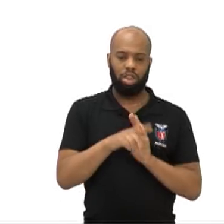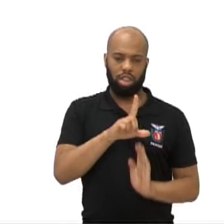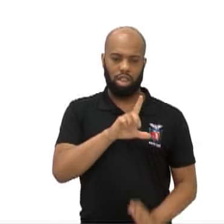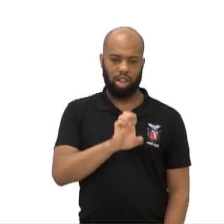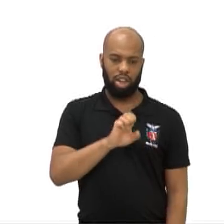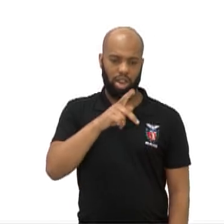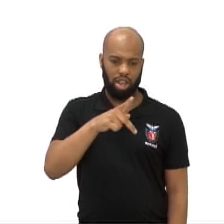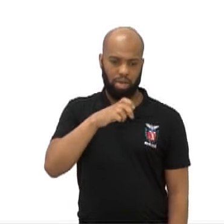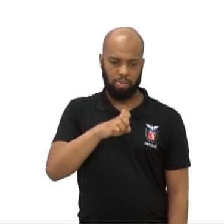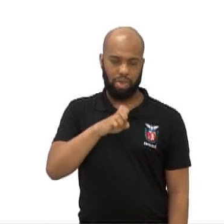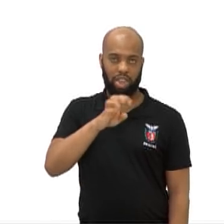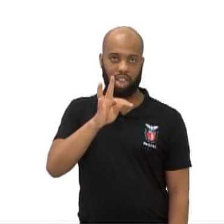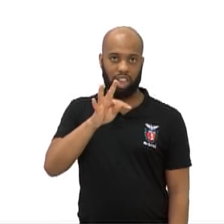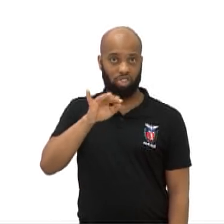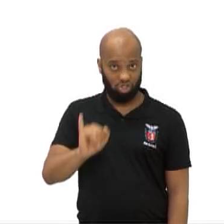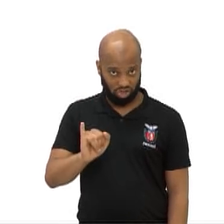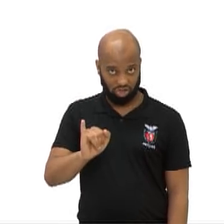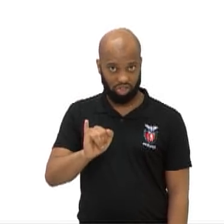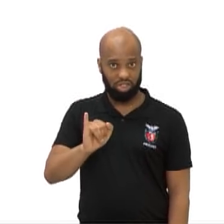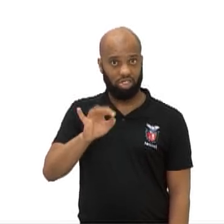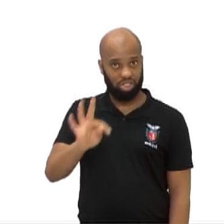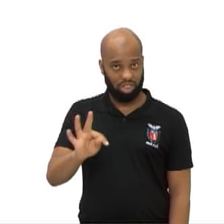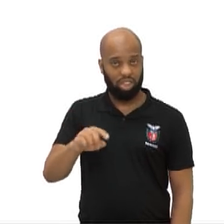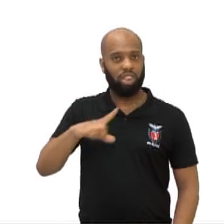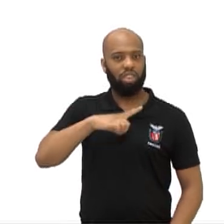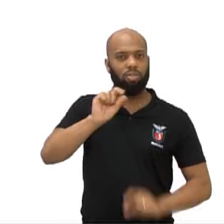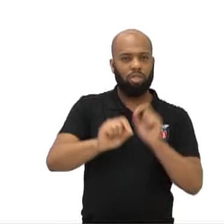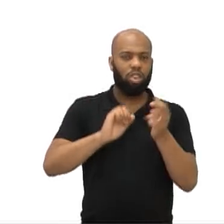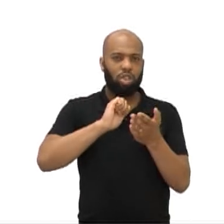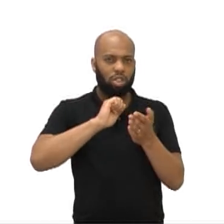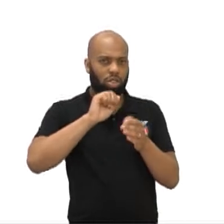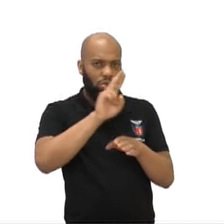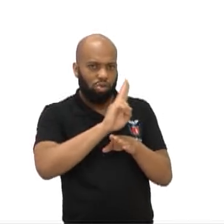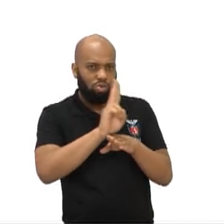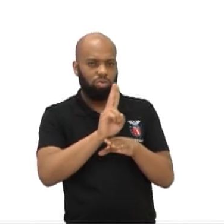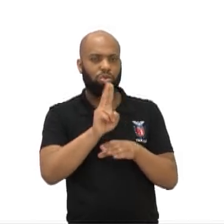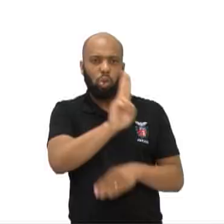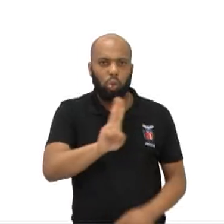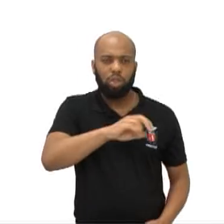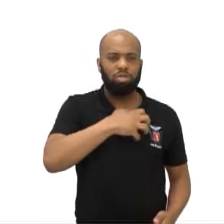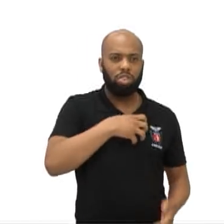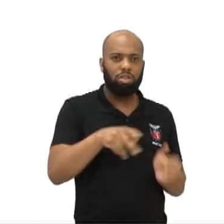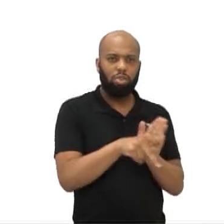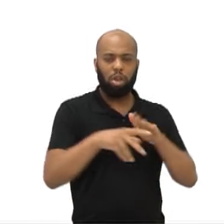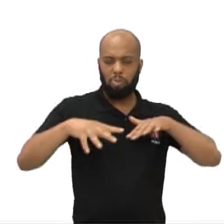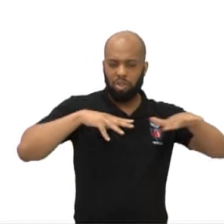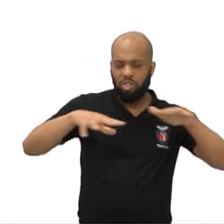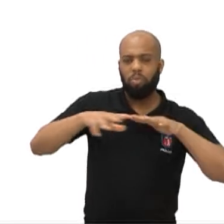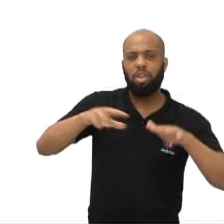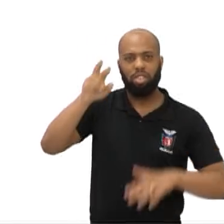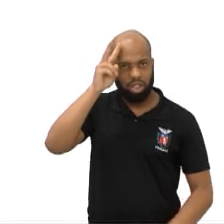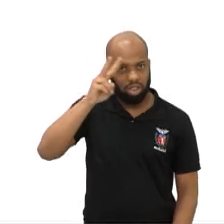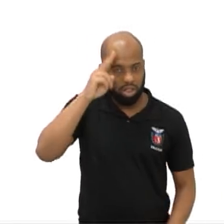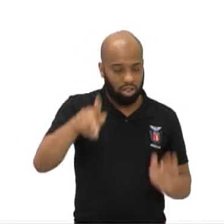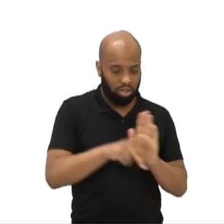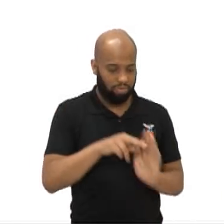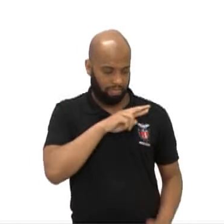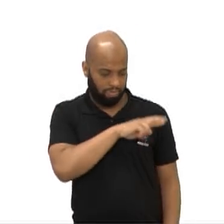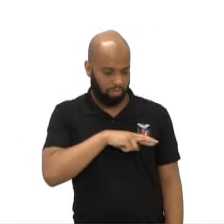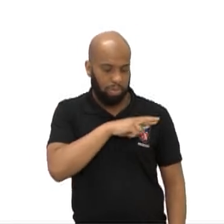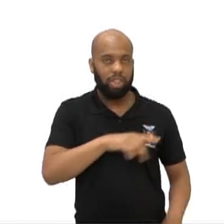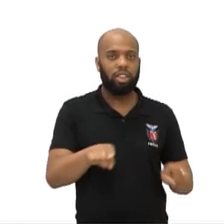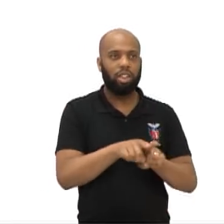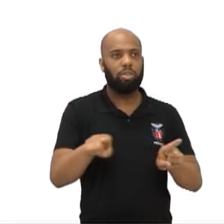Prince utilizou-se o estilo de animação stop motion para a história do romance e a animação digital